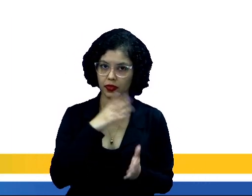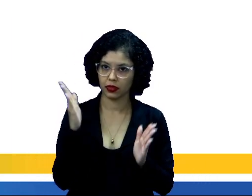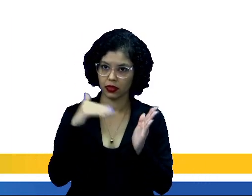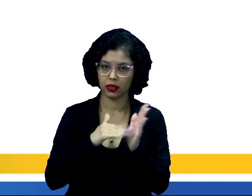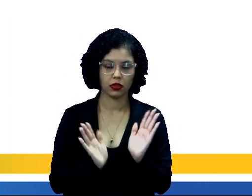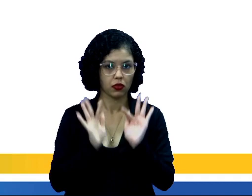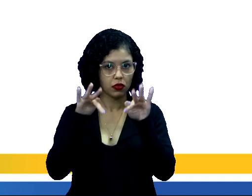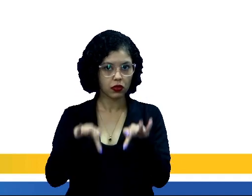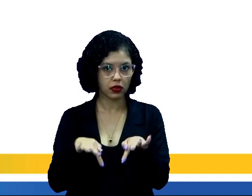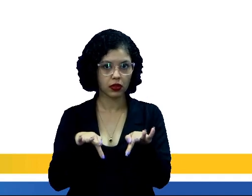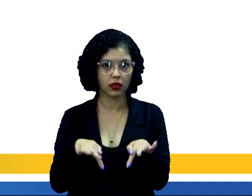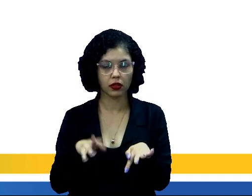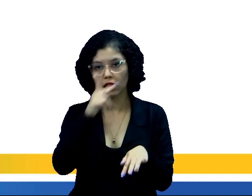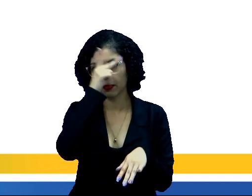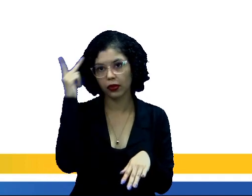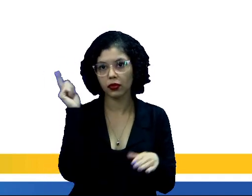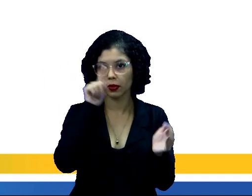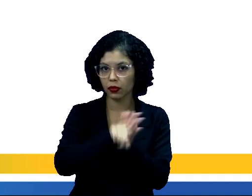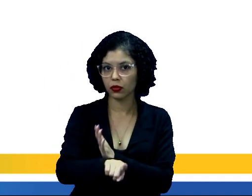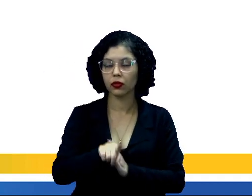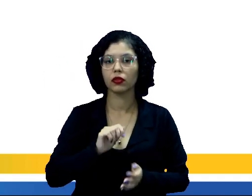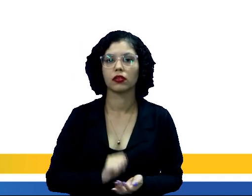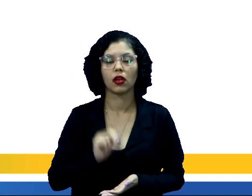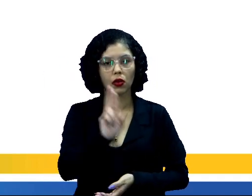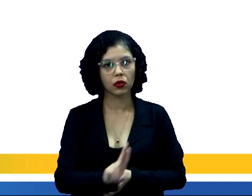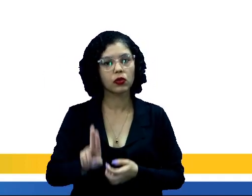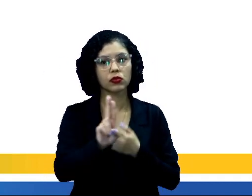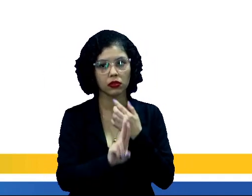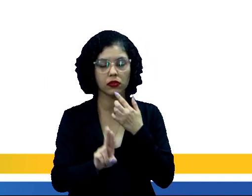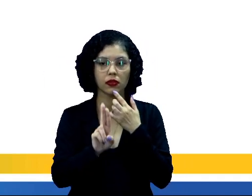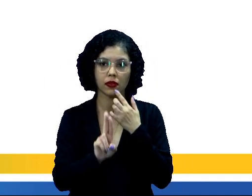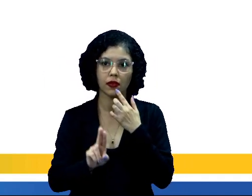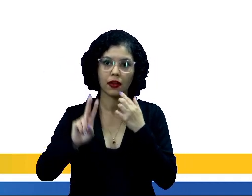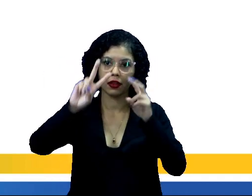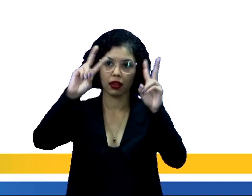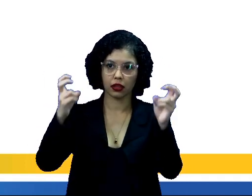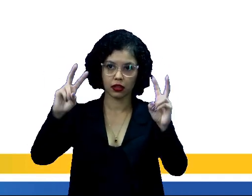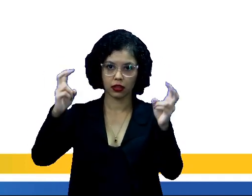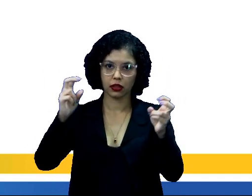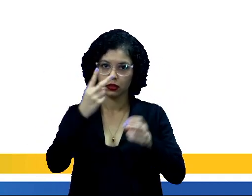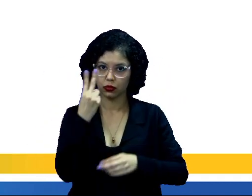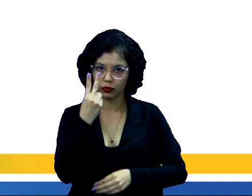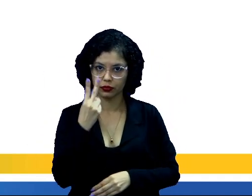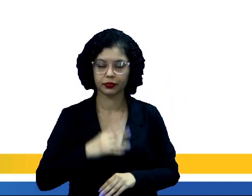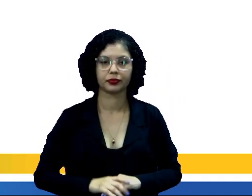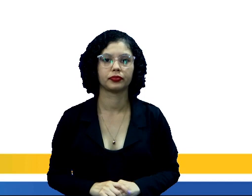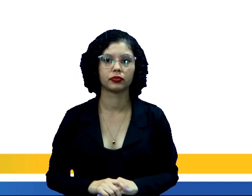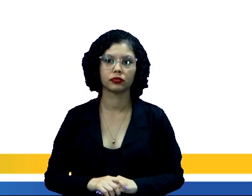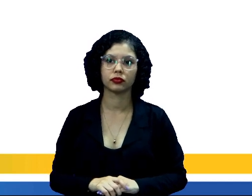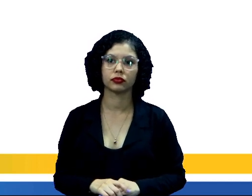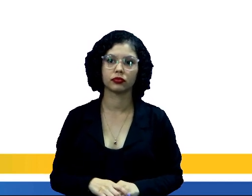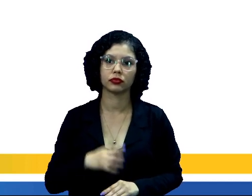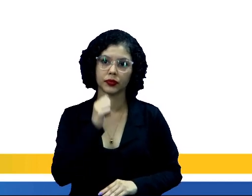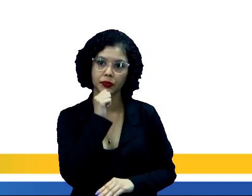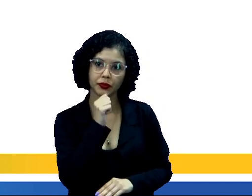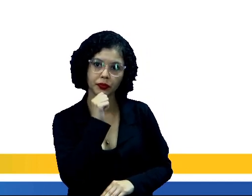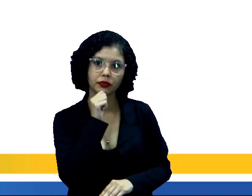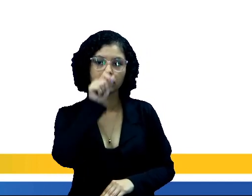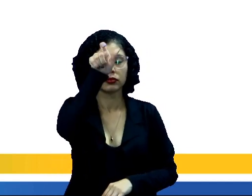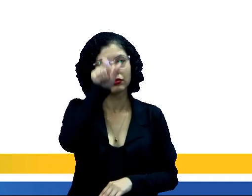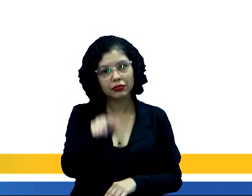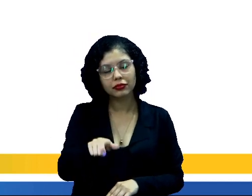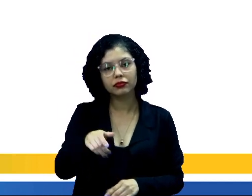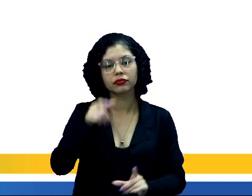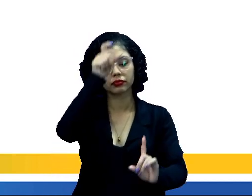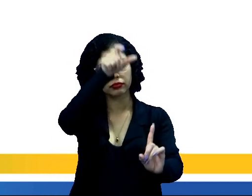o final do que a pessoa perguntou, é utilizado a aspa dupla. E aí no meio dela tem